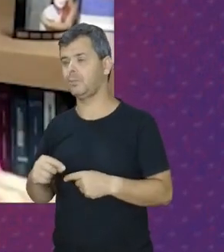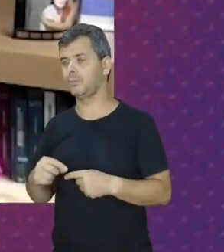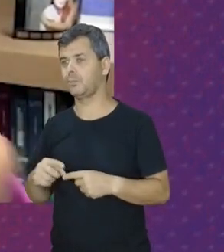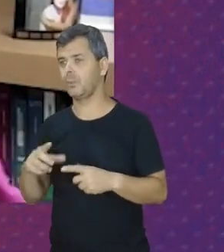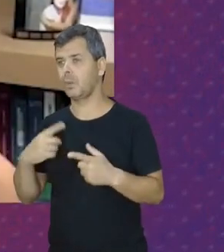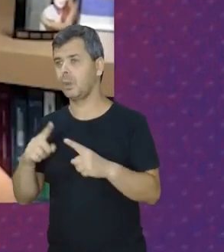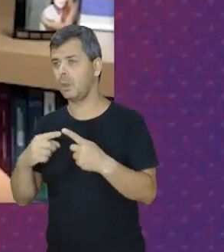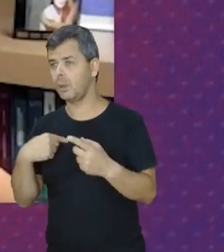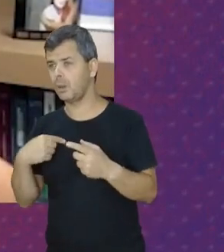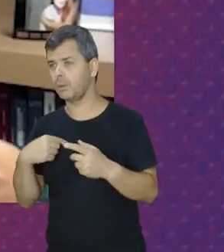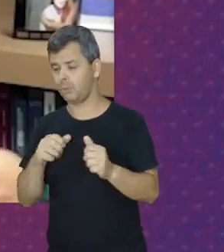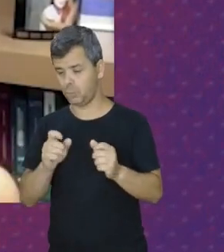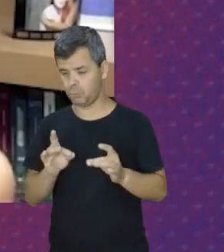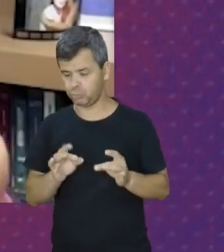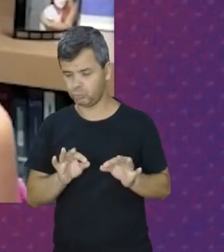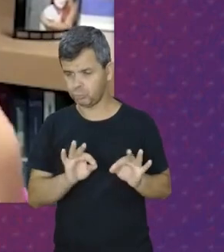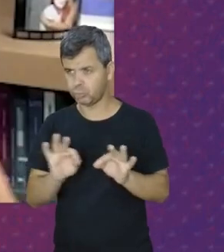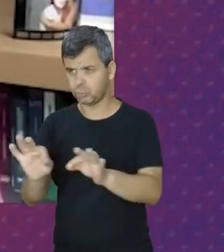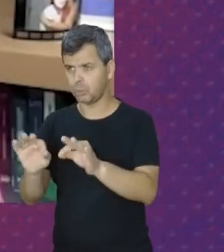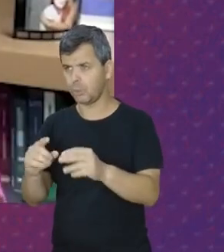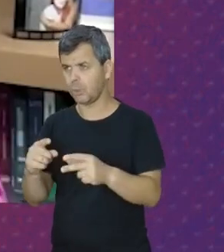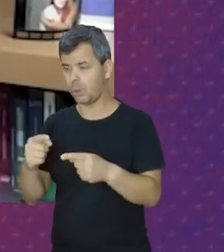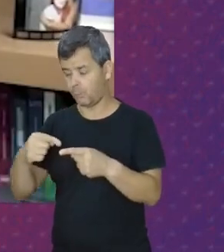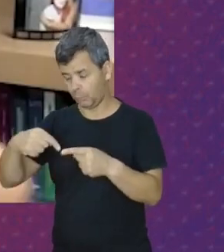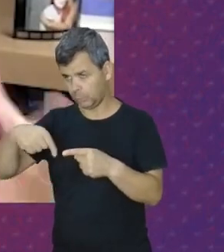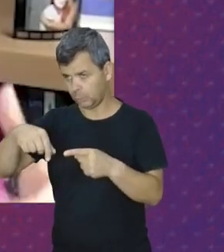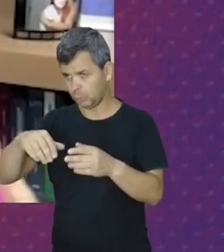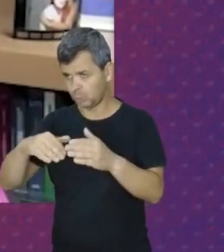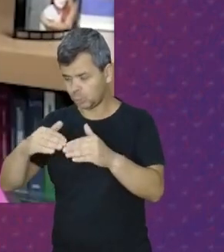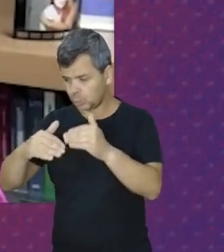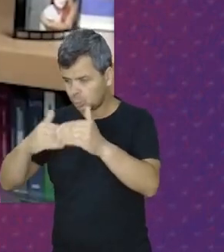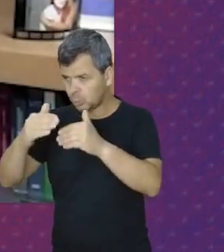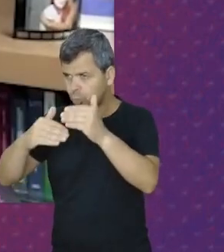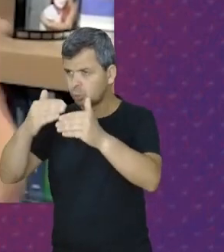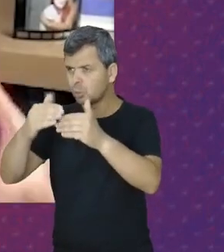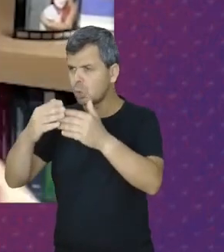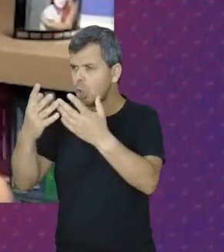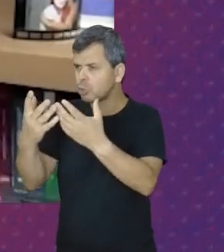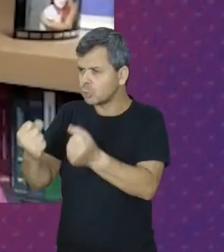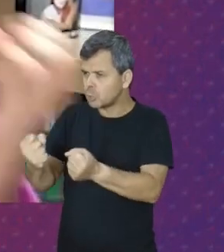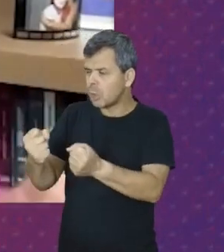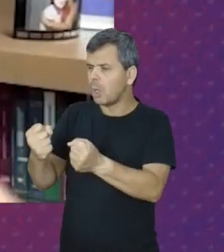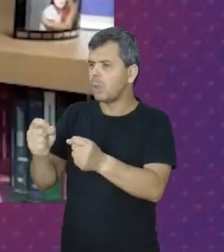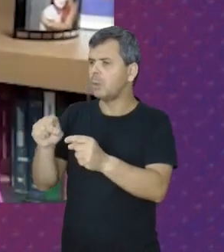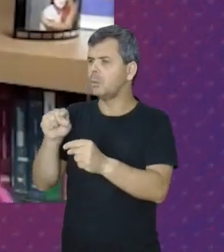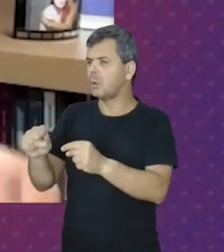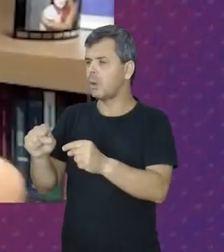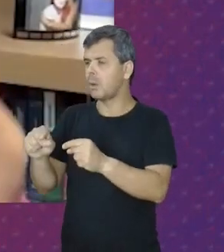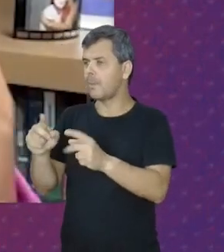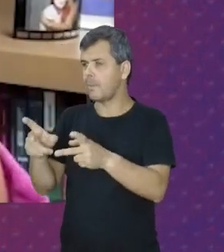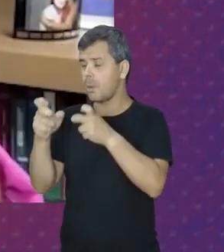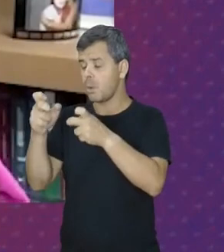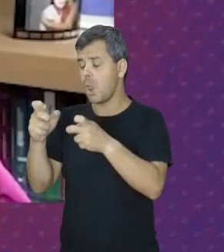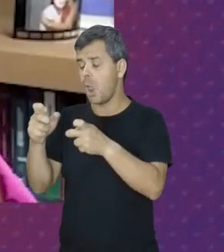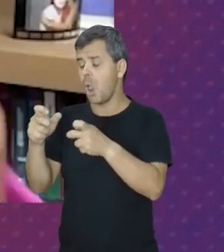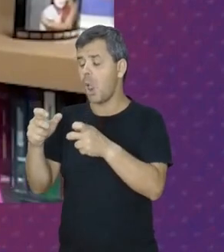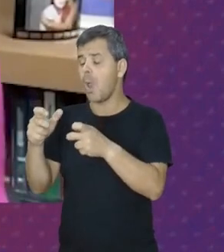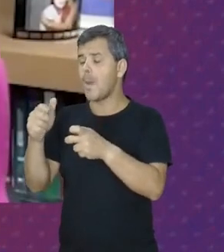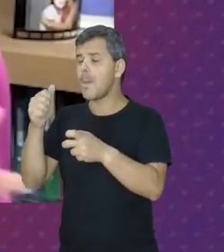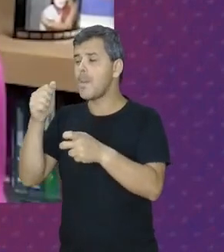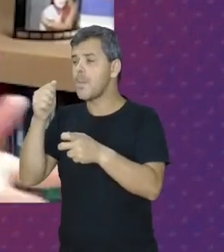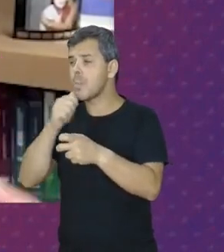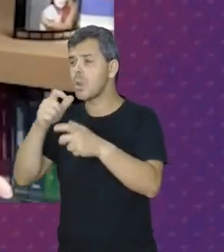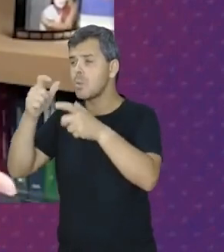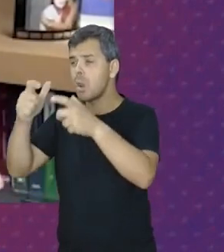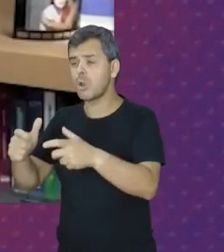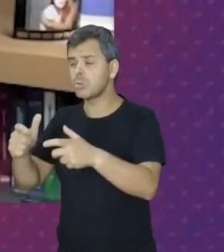duas coisas caminharam junto. À medida que a gente foi se apropriando e foi falando, olha, lugar de mulher onde ela quiser, a gente passou